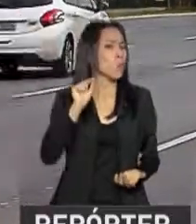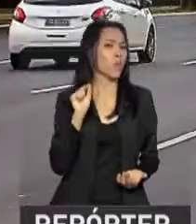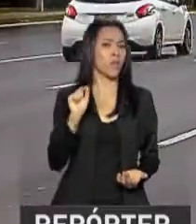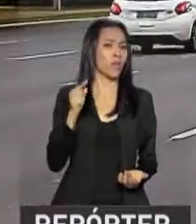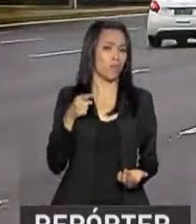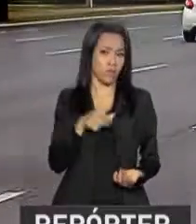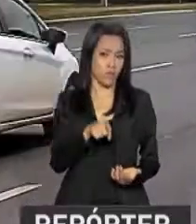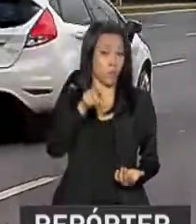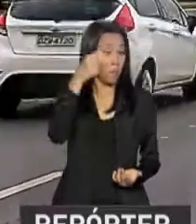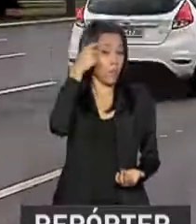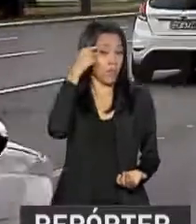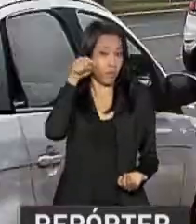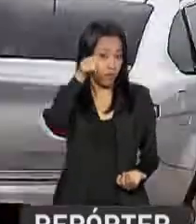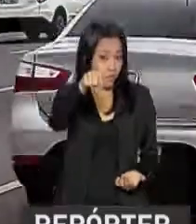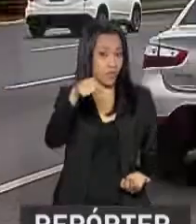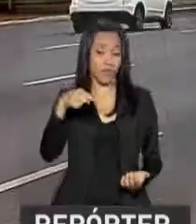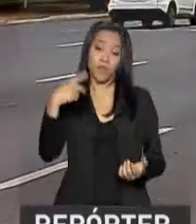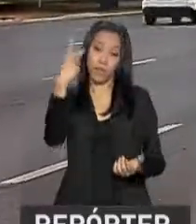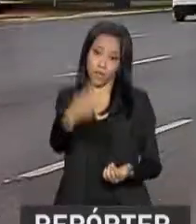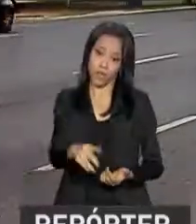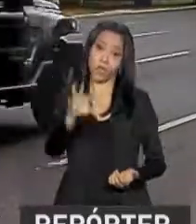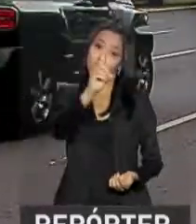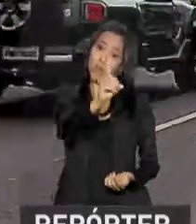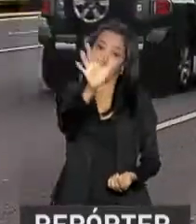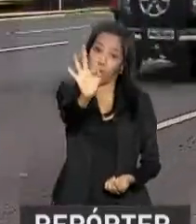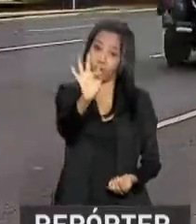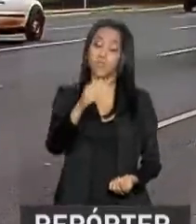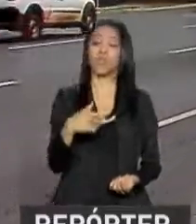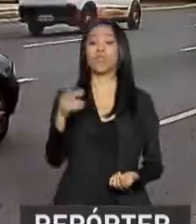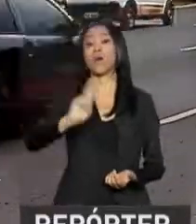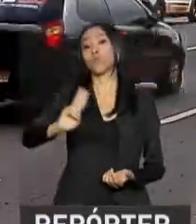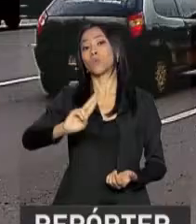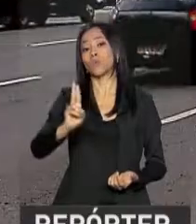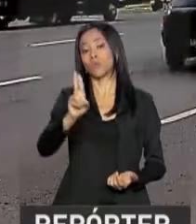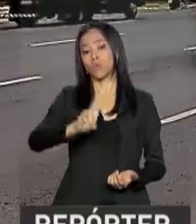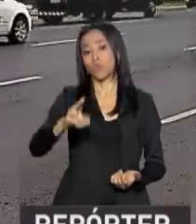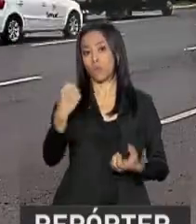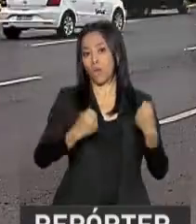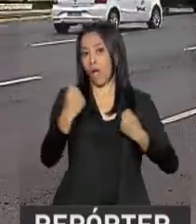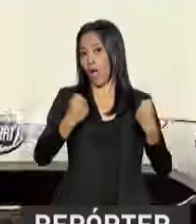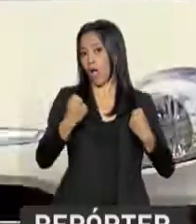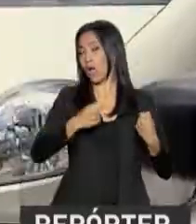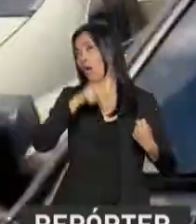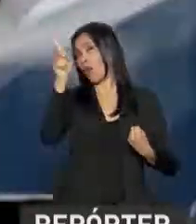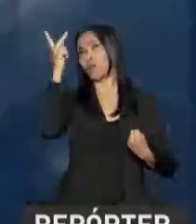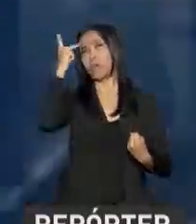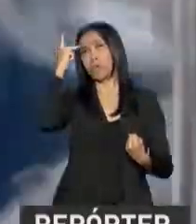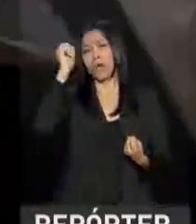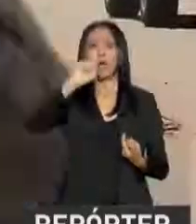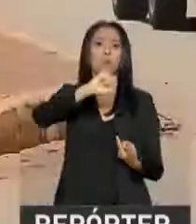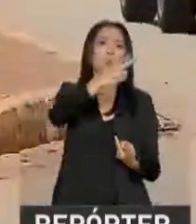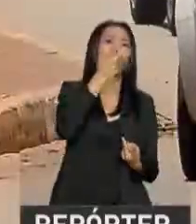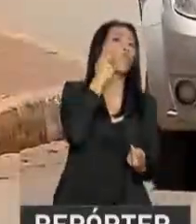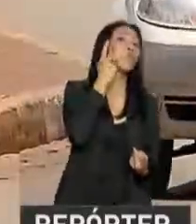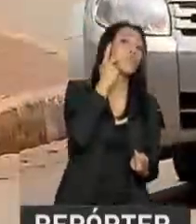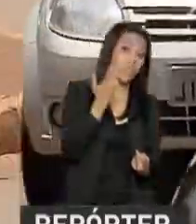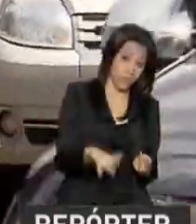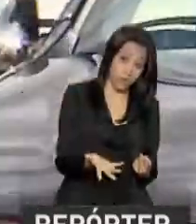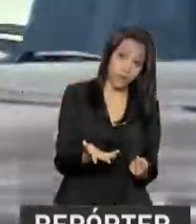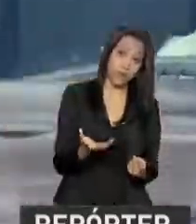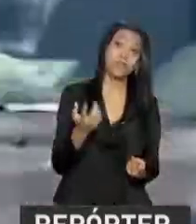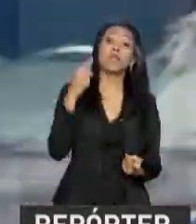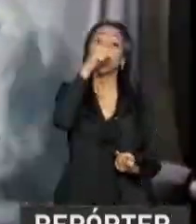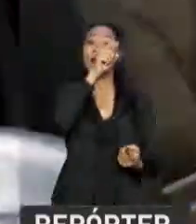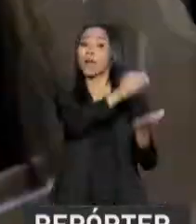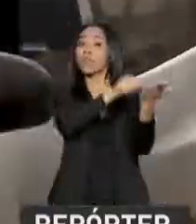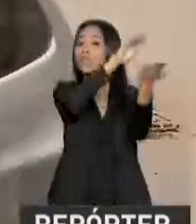imagine que você do distrito federal está utilizando o seu carro no estado de são paulo ou fortaleza por exemplo e